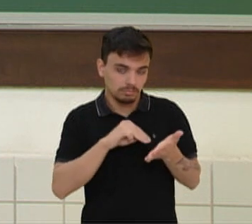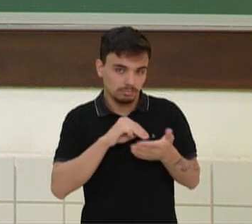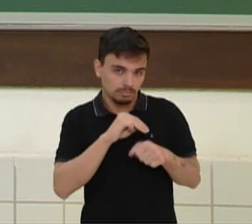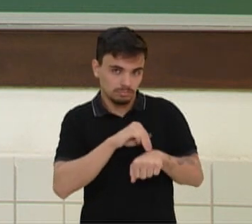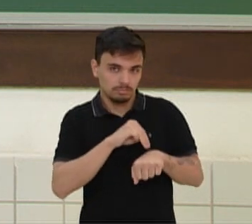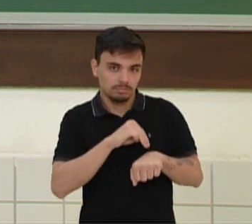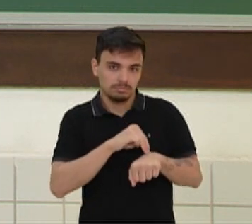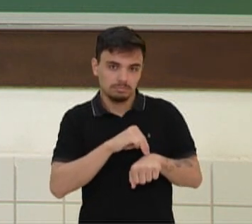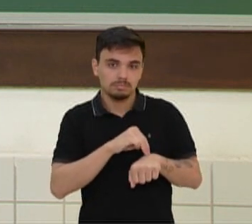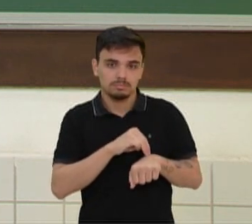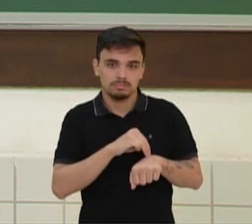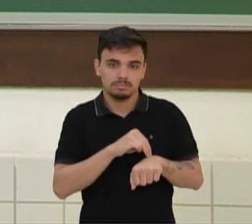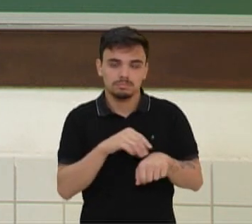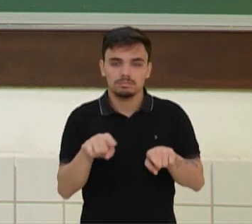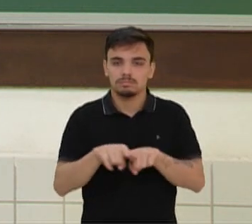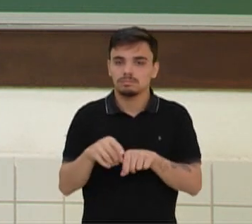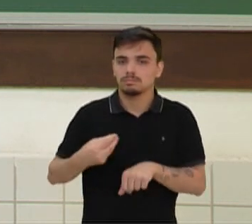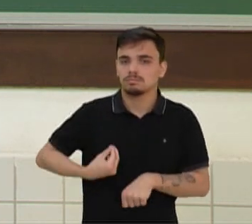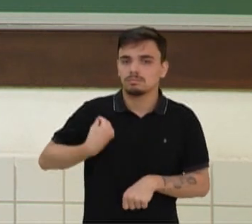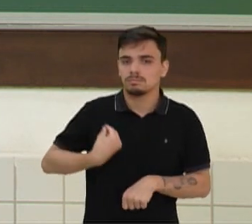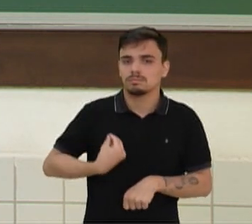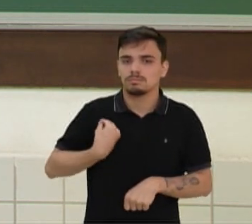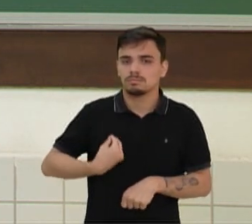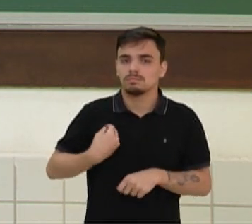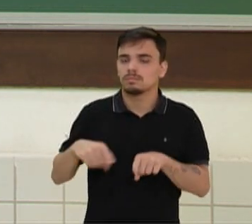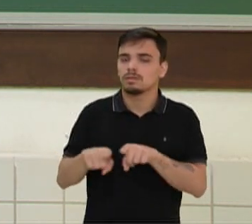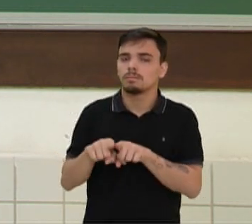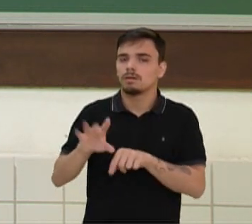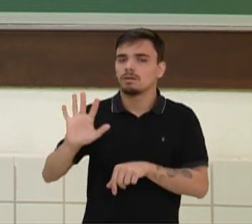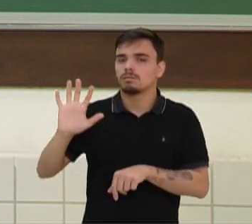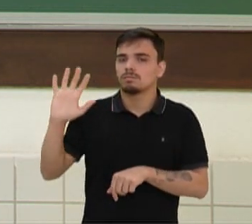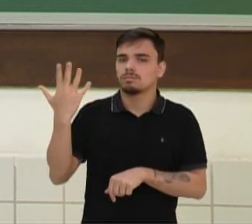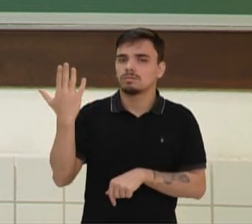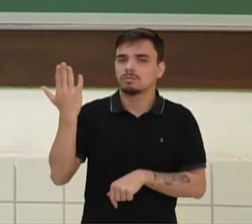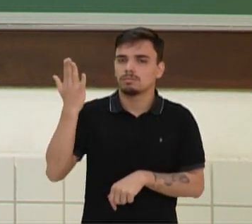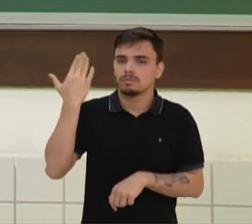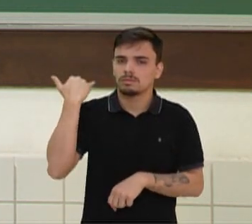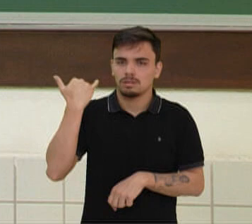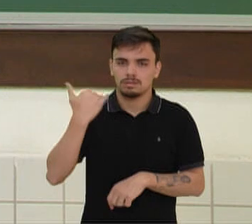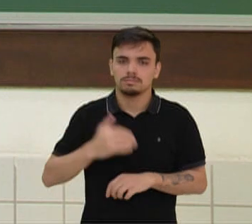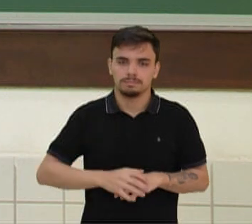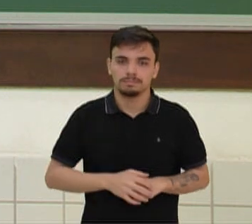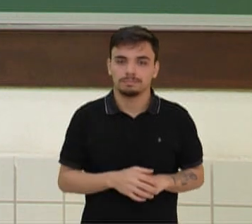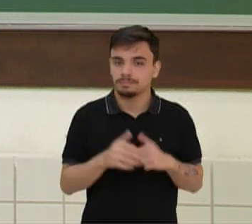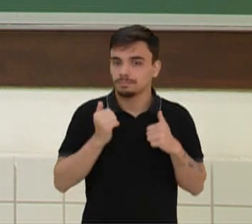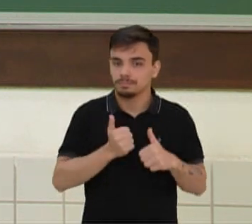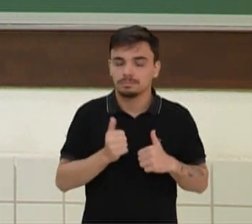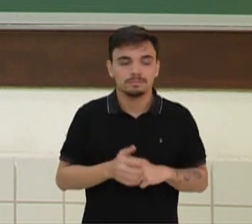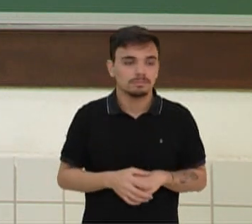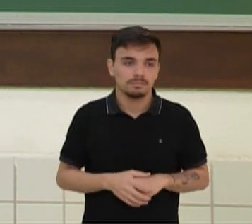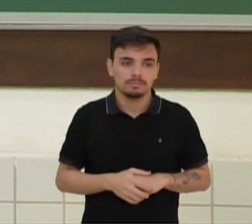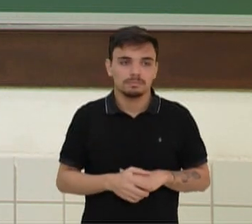né, no presente, e algo que aconteceu no meu passado recente, ok?